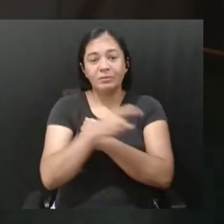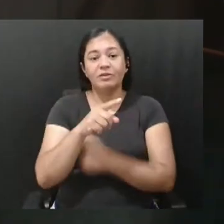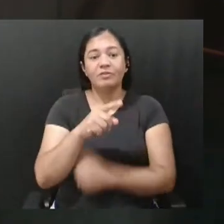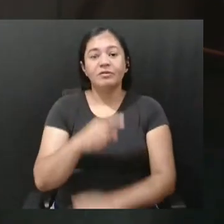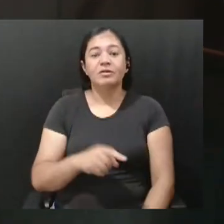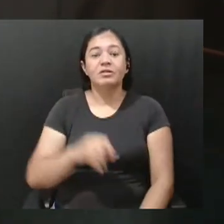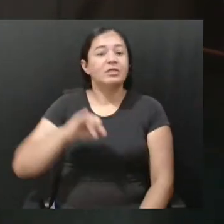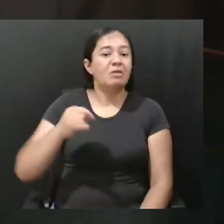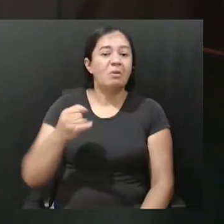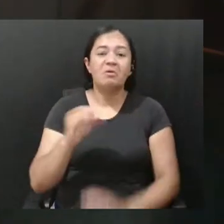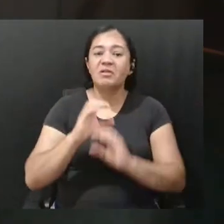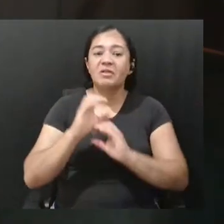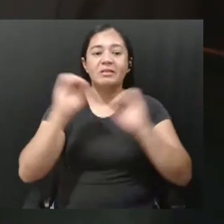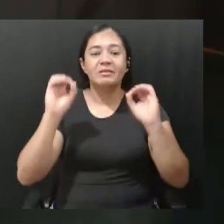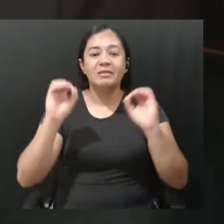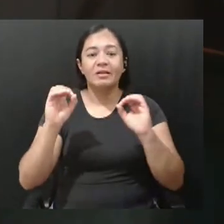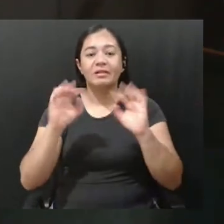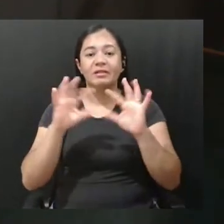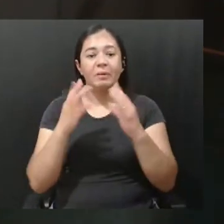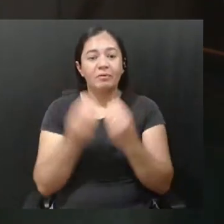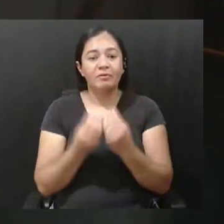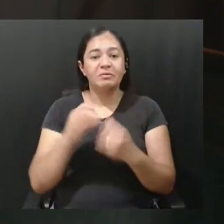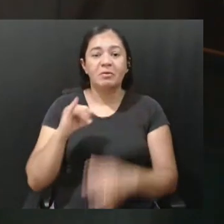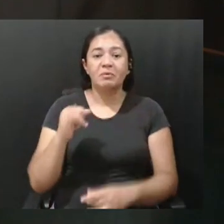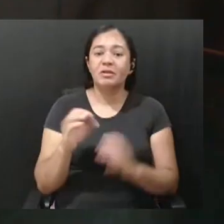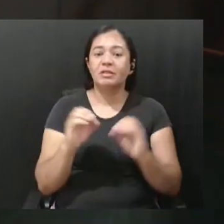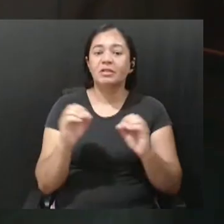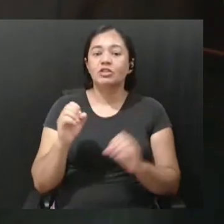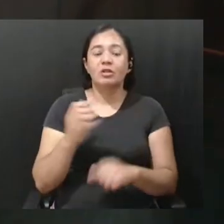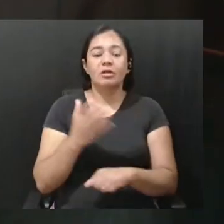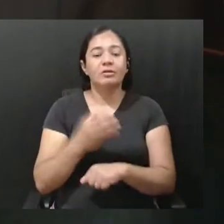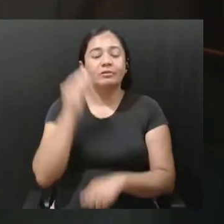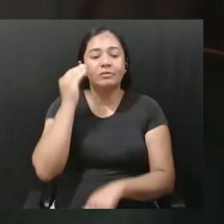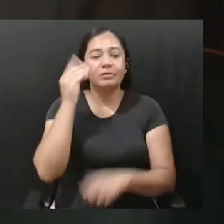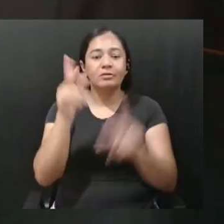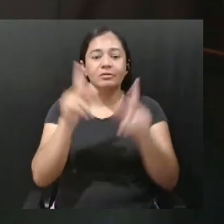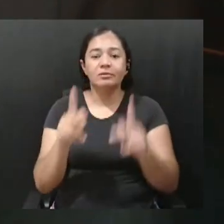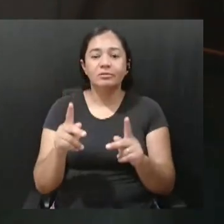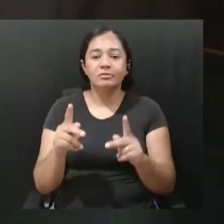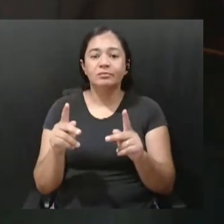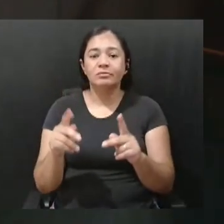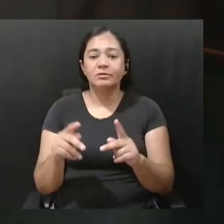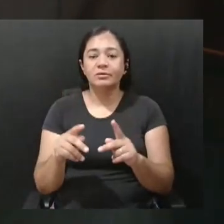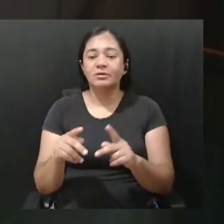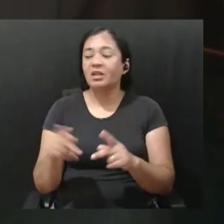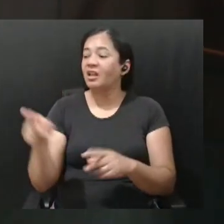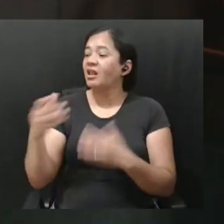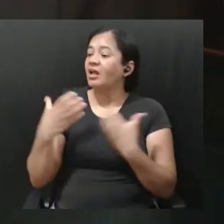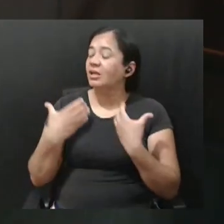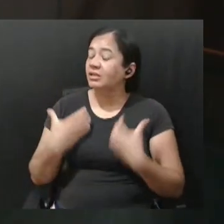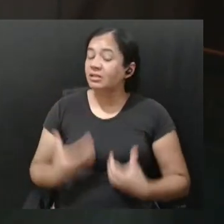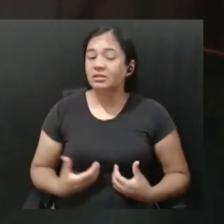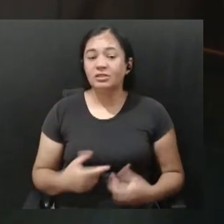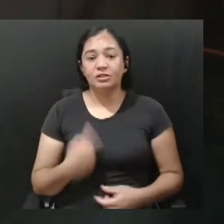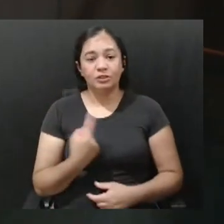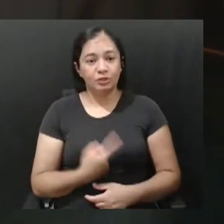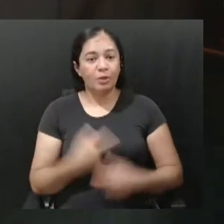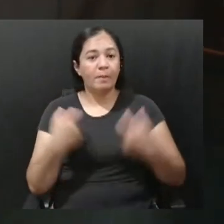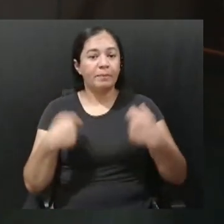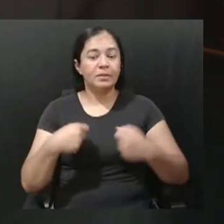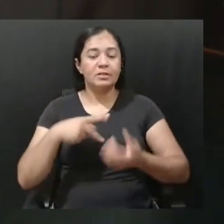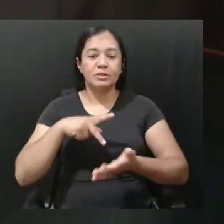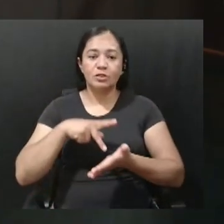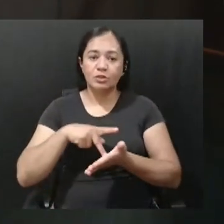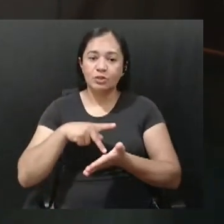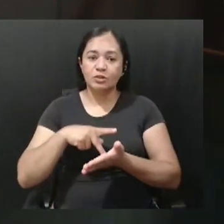a família, ficou só pacificando e depois, ó lá, tá cansadão. Então, a gente precisa mesmo analisar essa questão